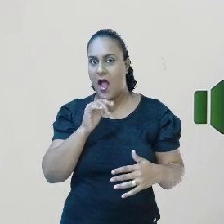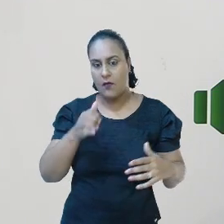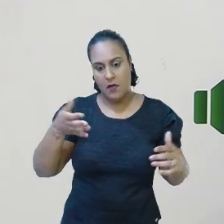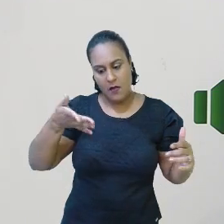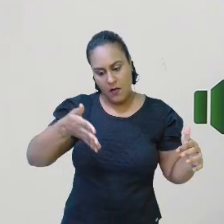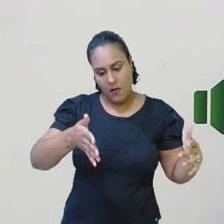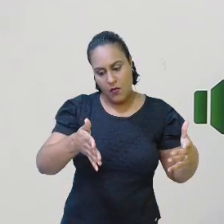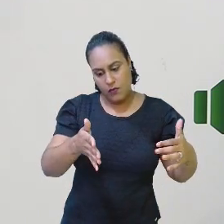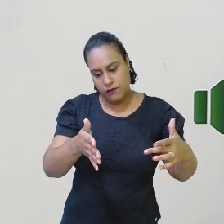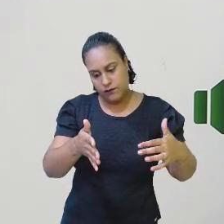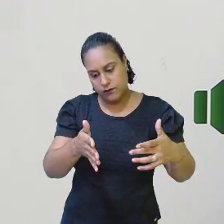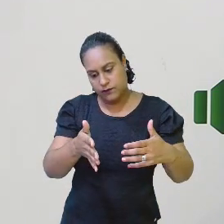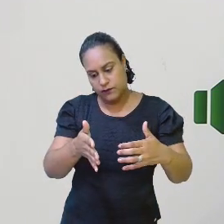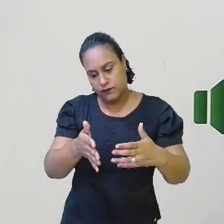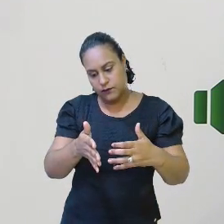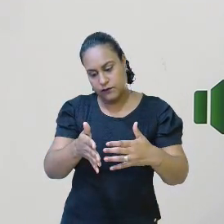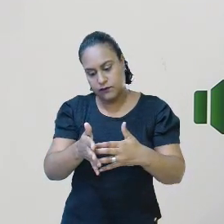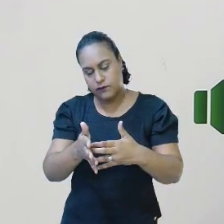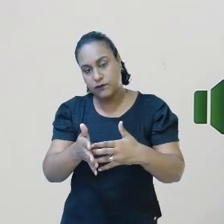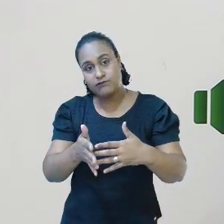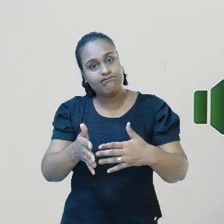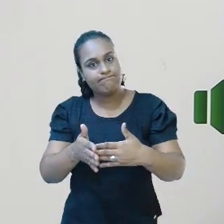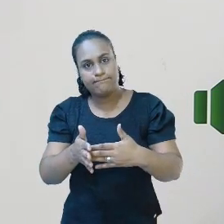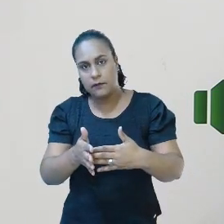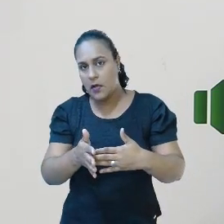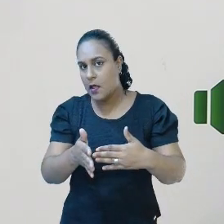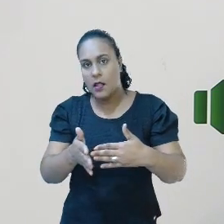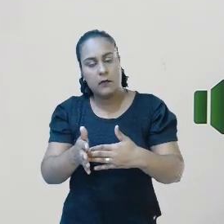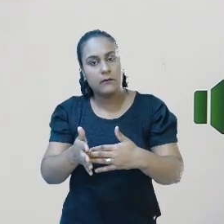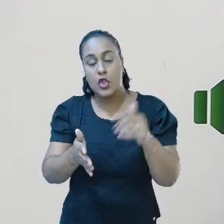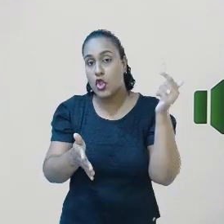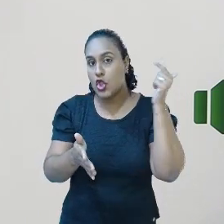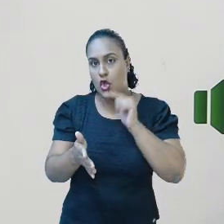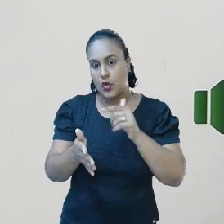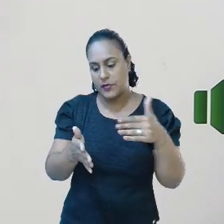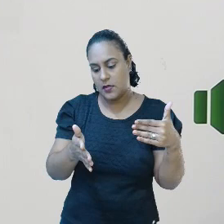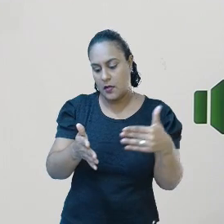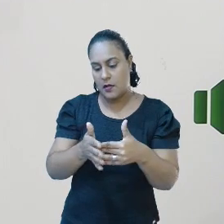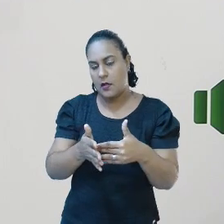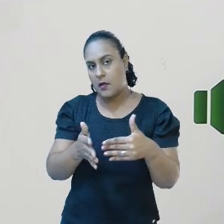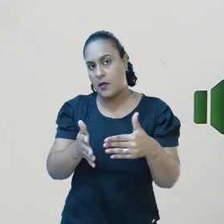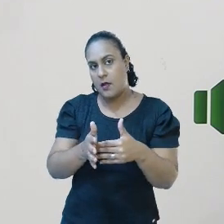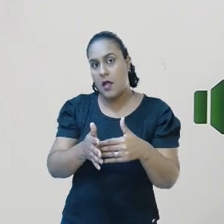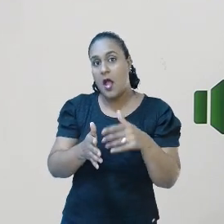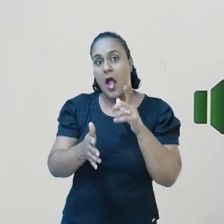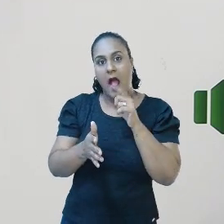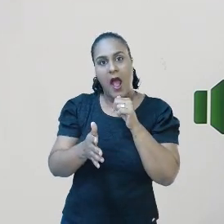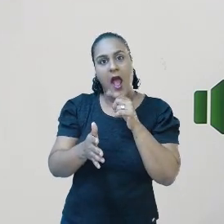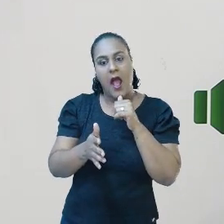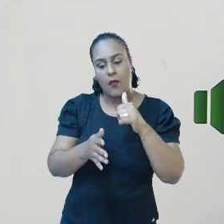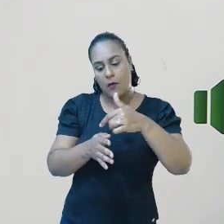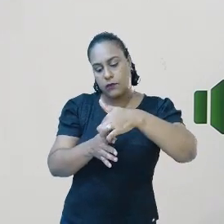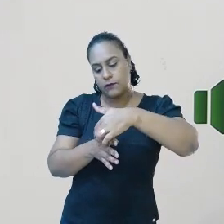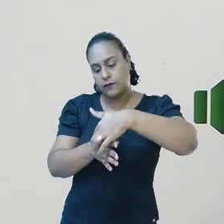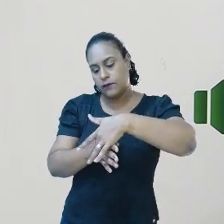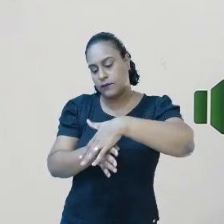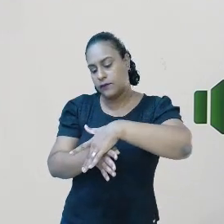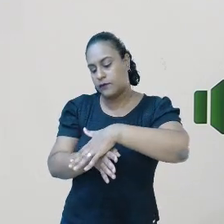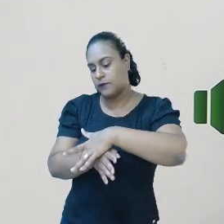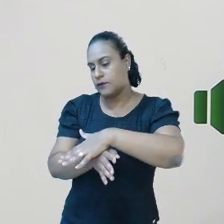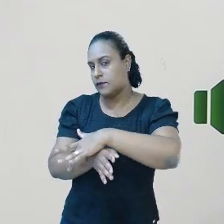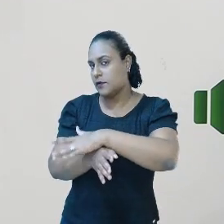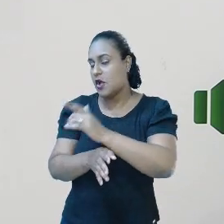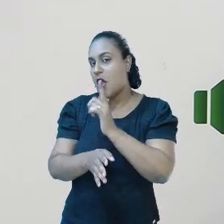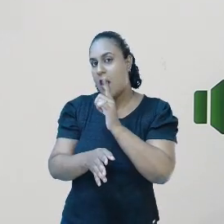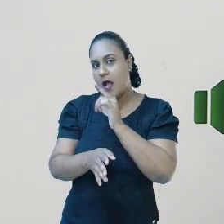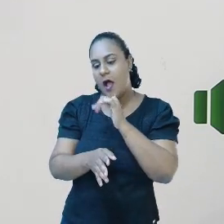parte anterior lá da água, que ficou na decantação, mas que ainda vai para outra parte, toda essa sujeira minúscula que ainda